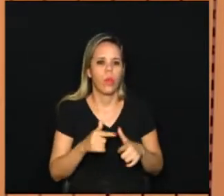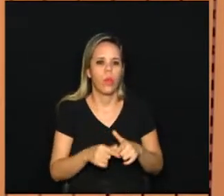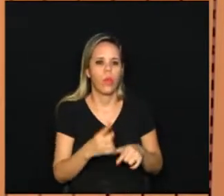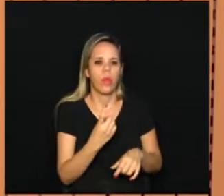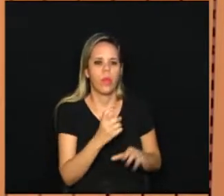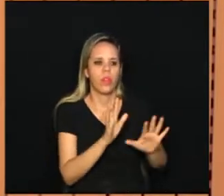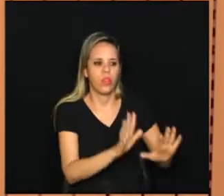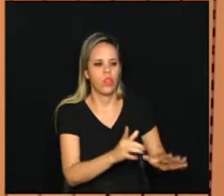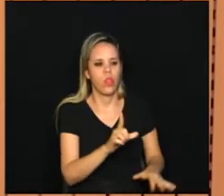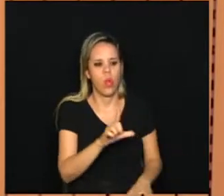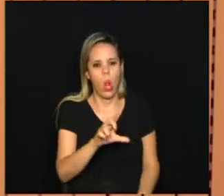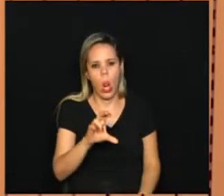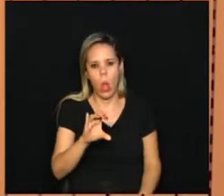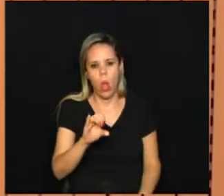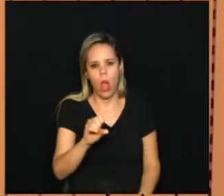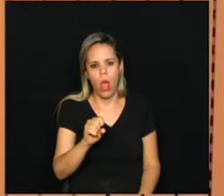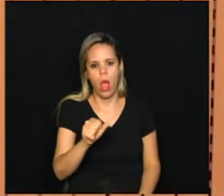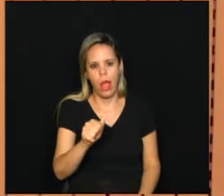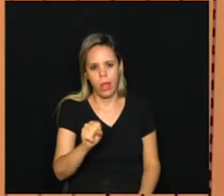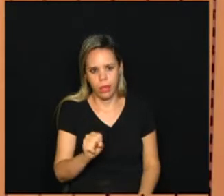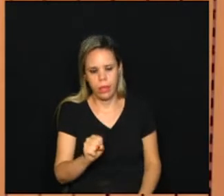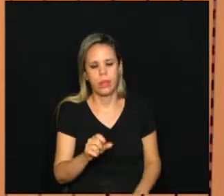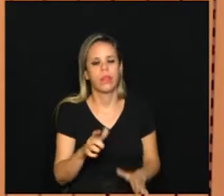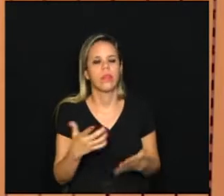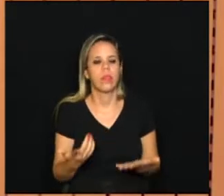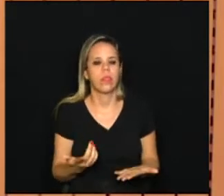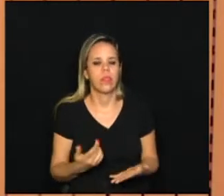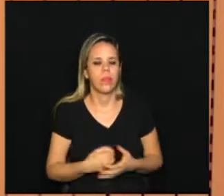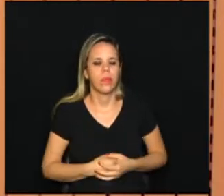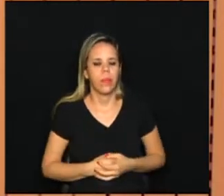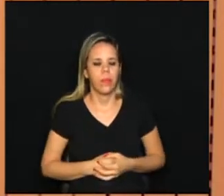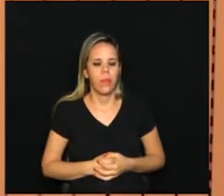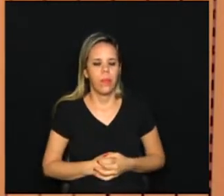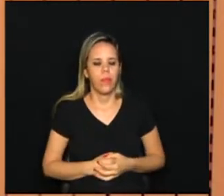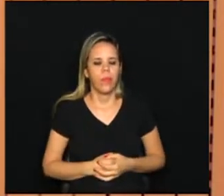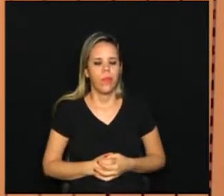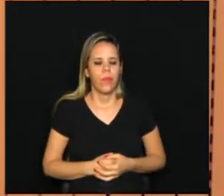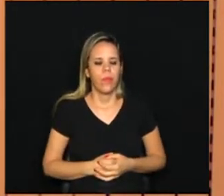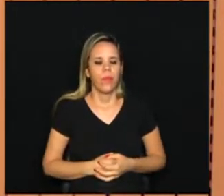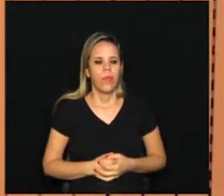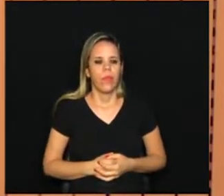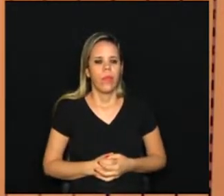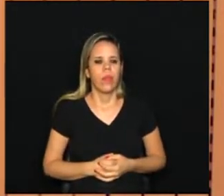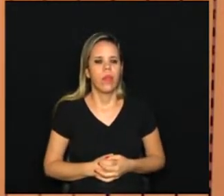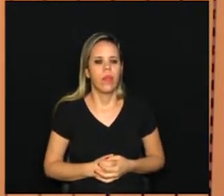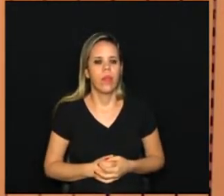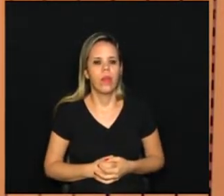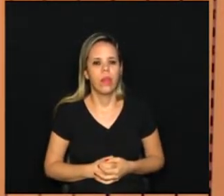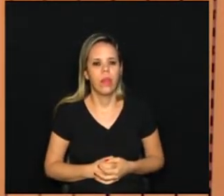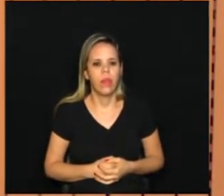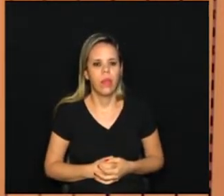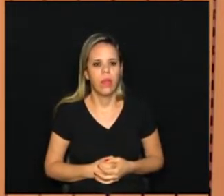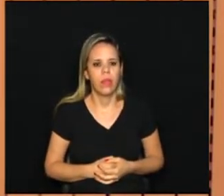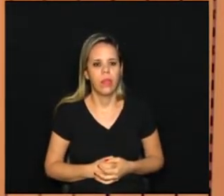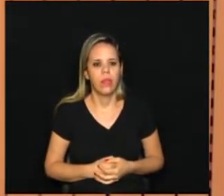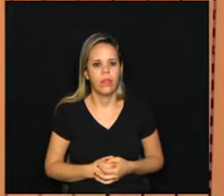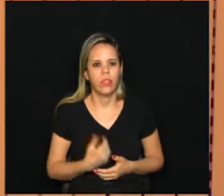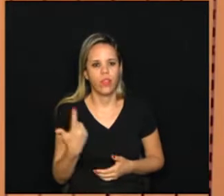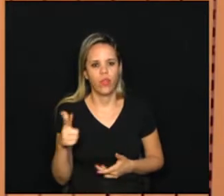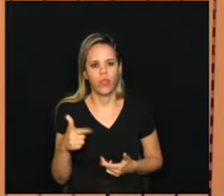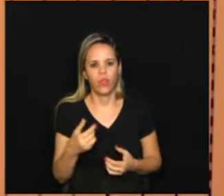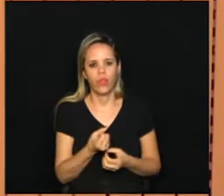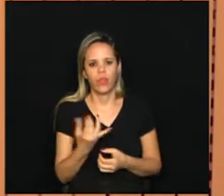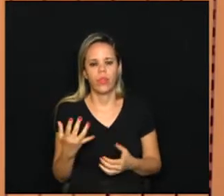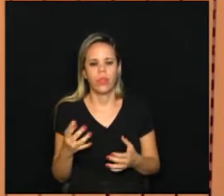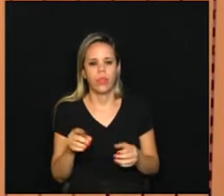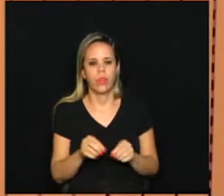do Lucas, que é um caso que ele tá tomando outras